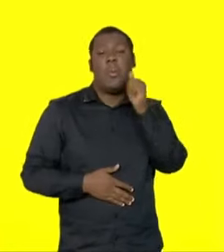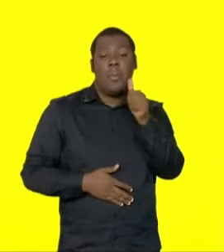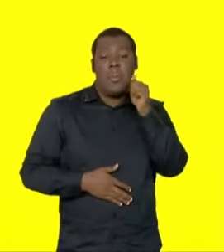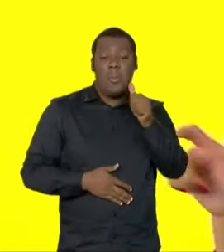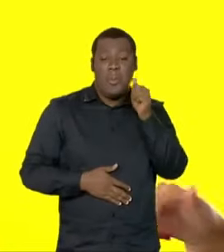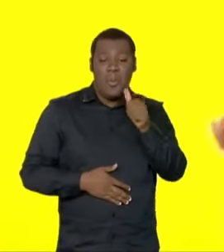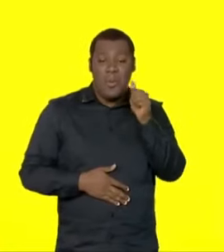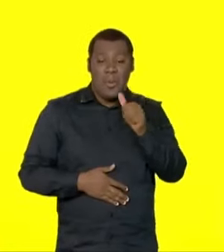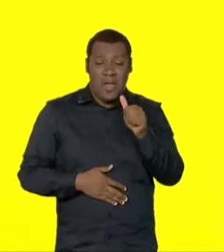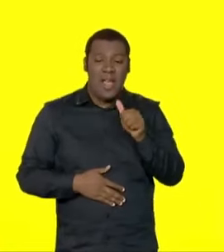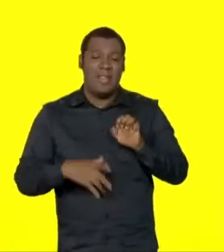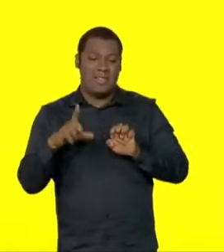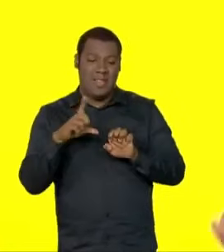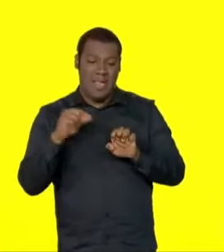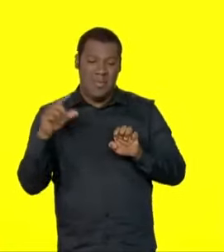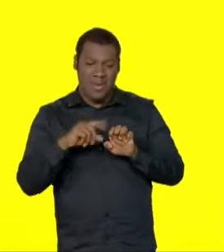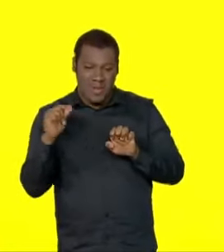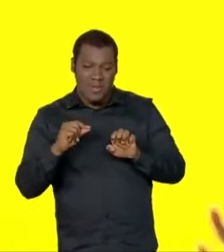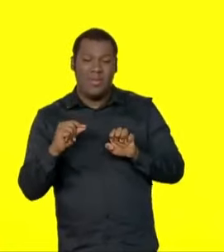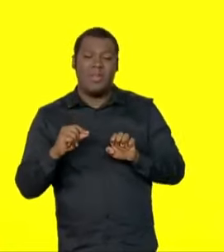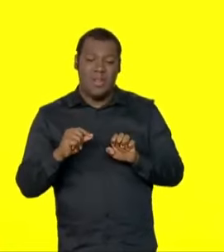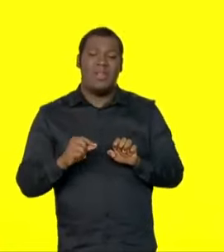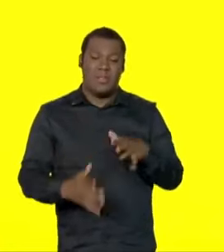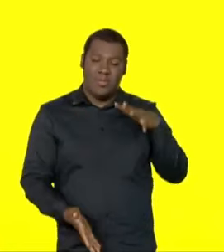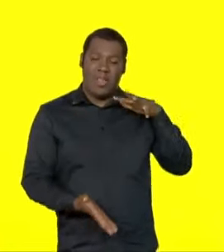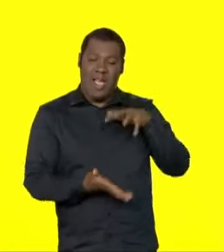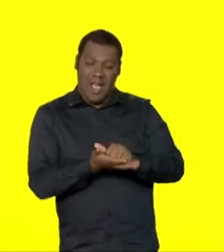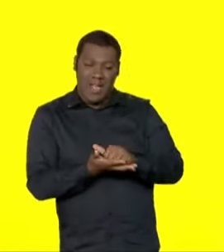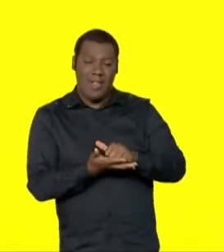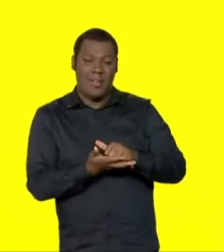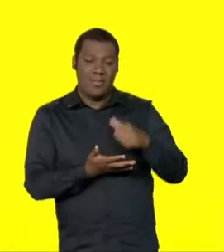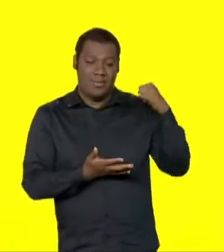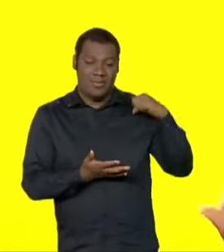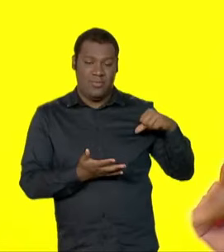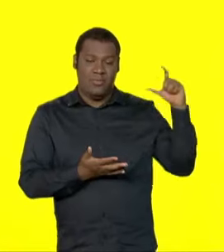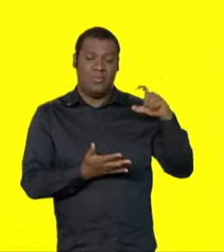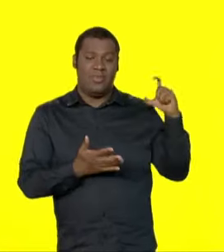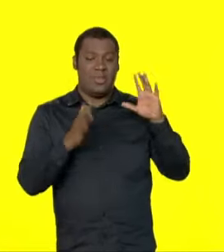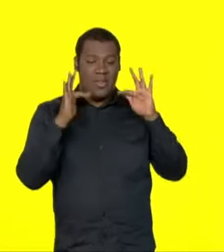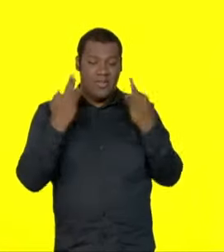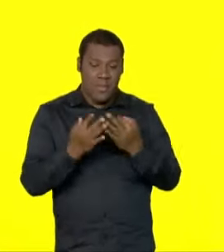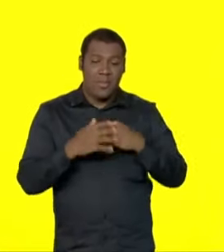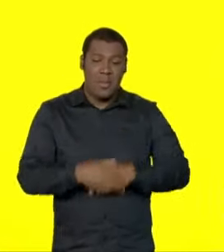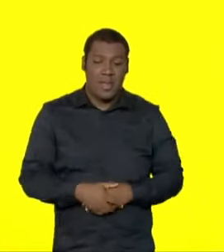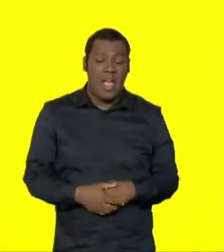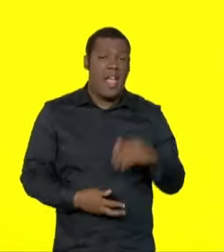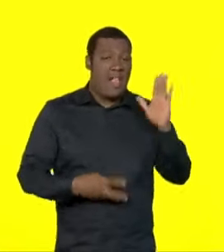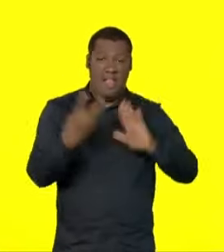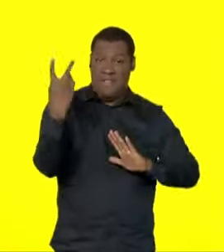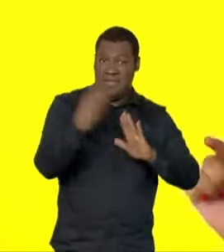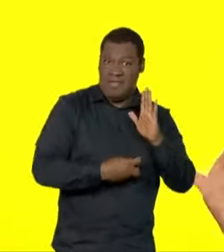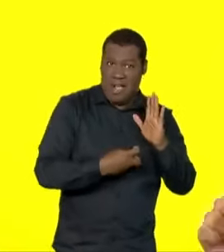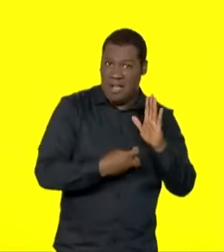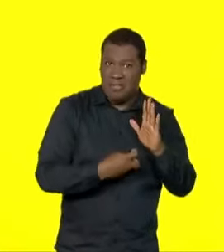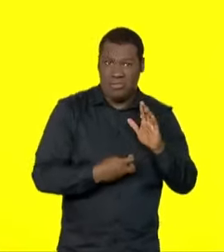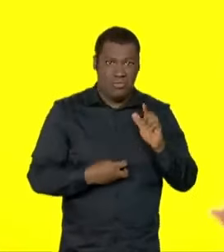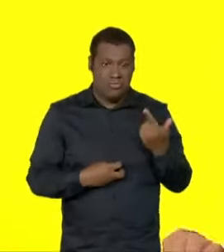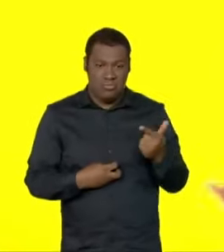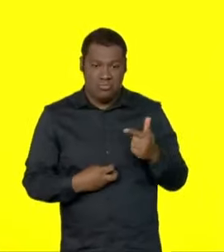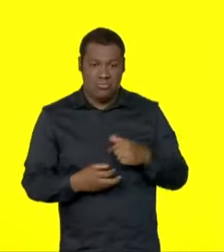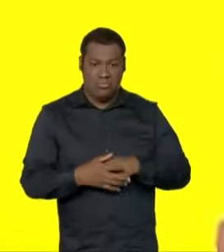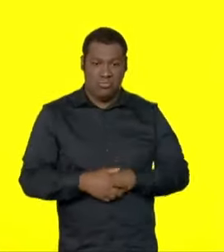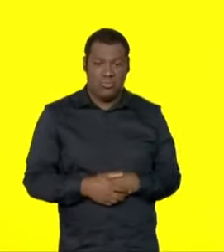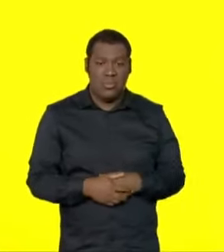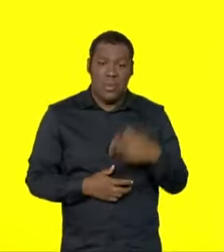que são a ampla maioria no Cadastro Único. Não cobra taxa dos beneficiários referente à atualização,